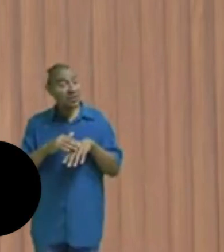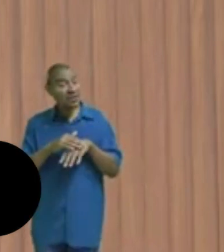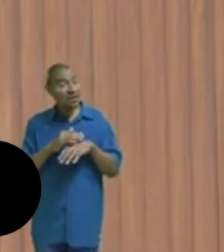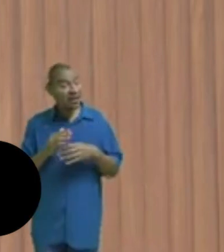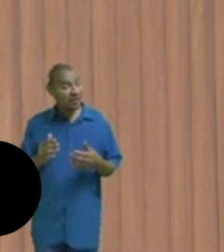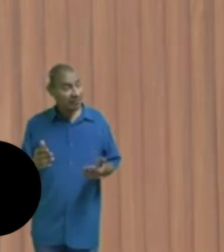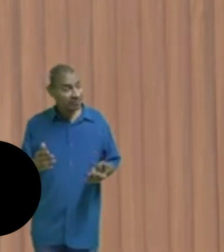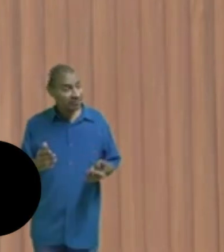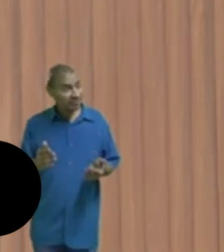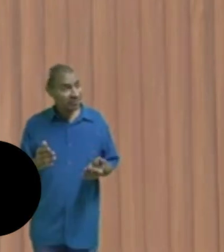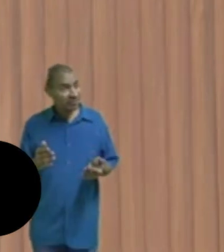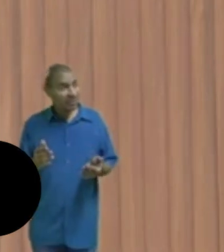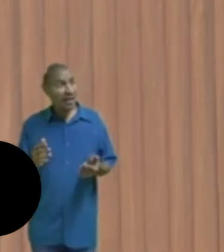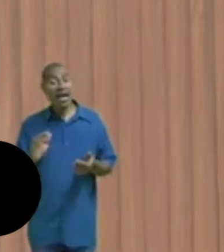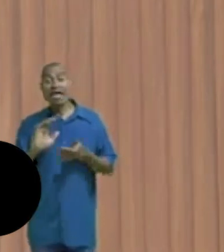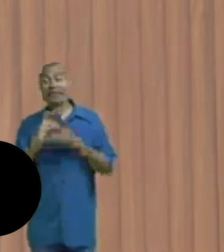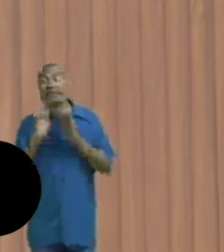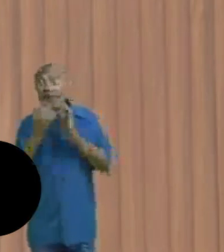disse, mulher,